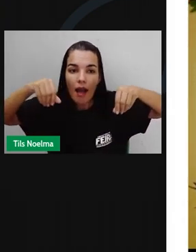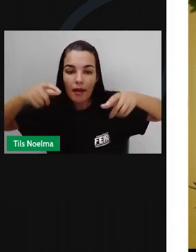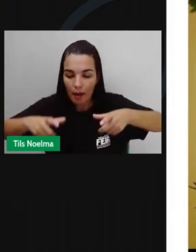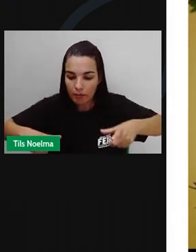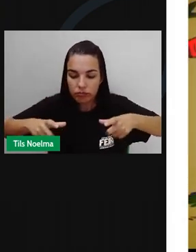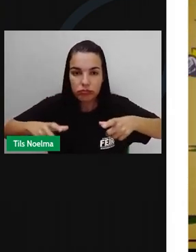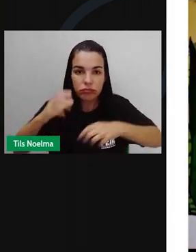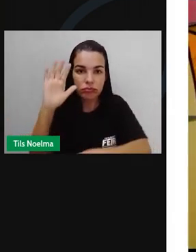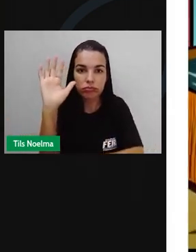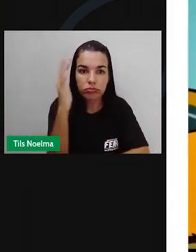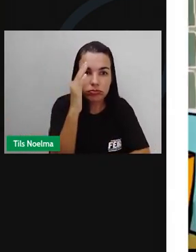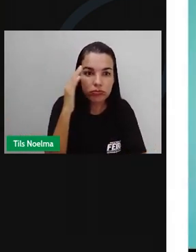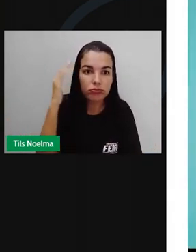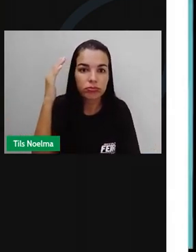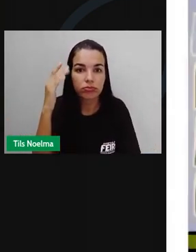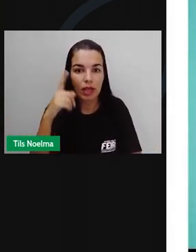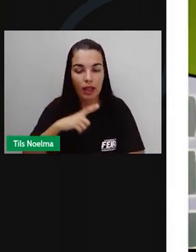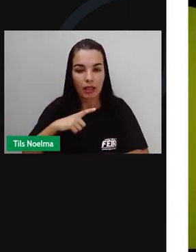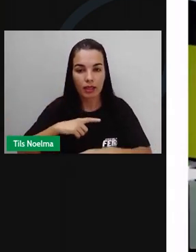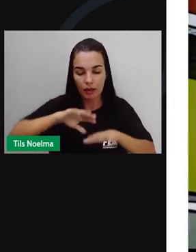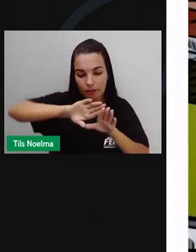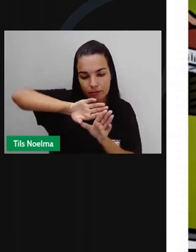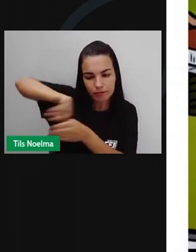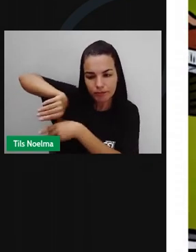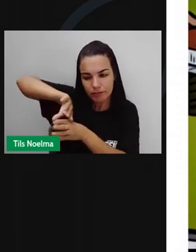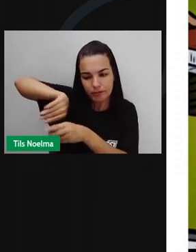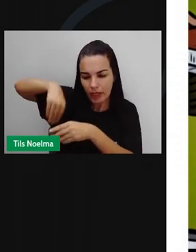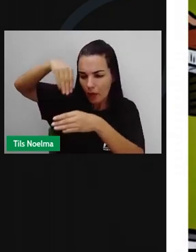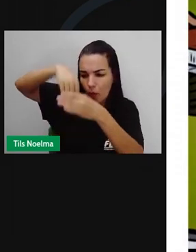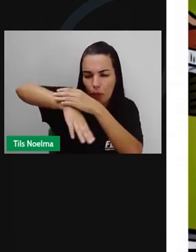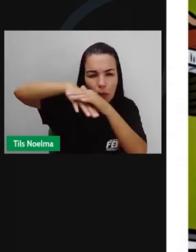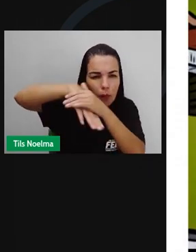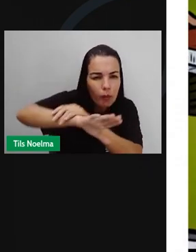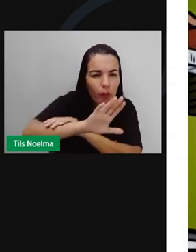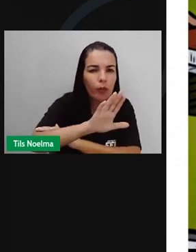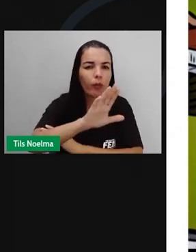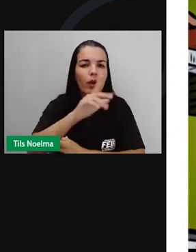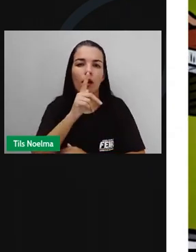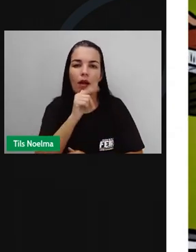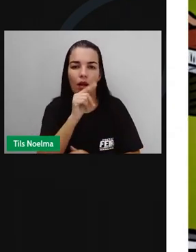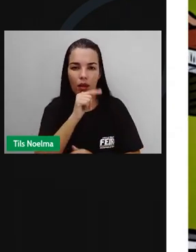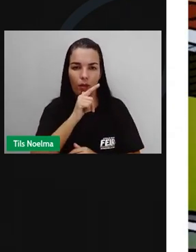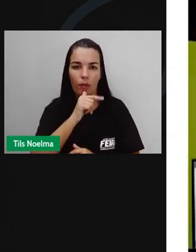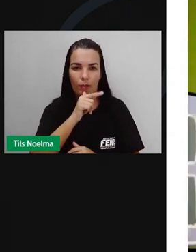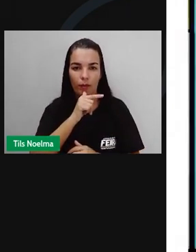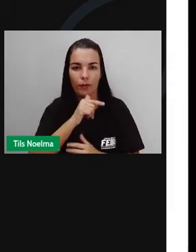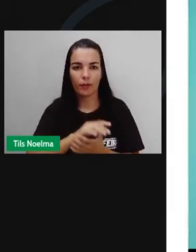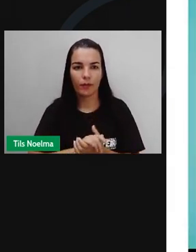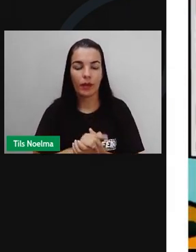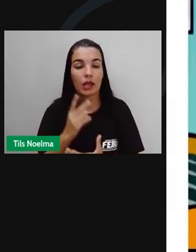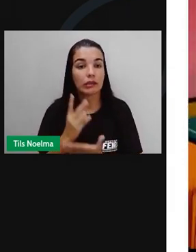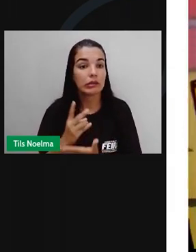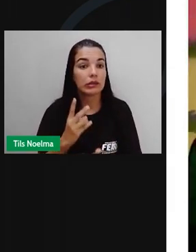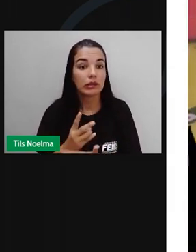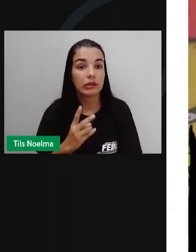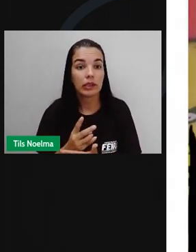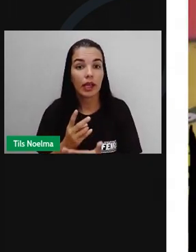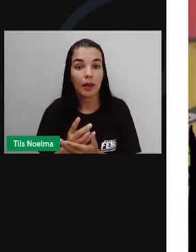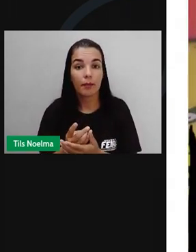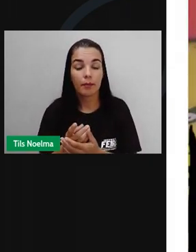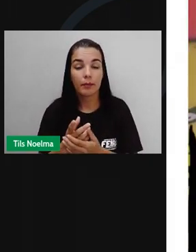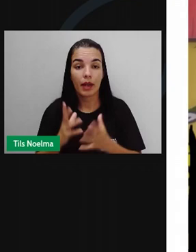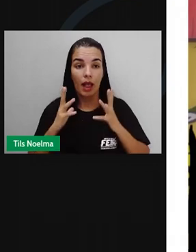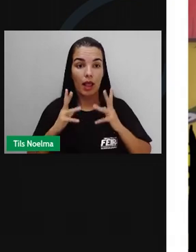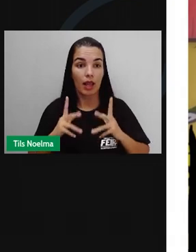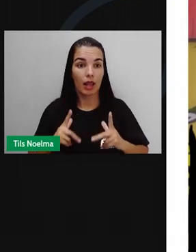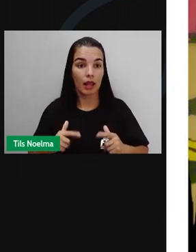plantas. Remover folhas e tudo que possa impedir a água de escoar pelas calhas. Manter a lixeira e a caixa d'água